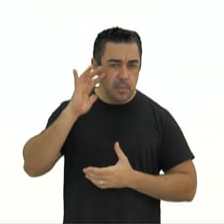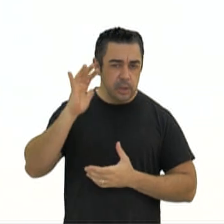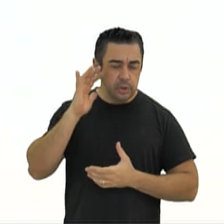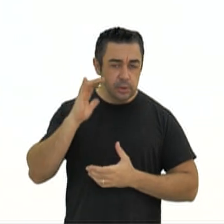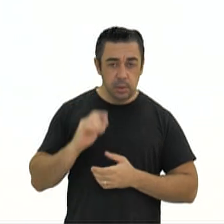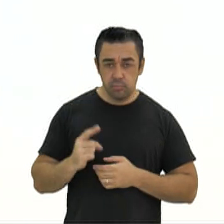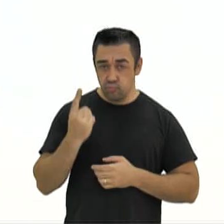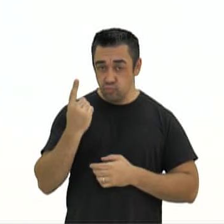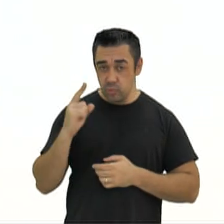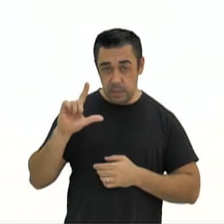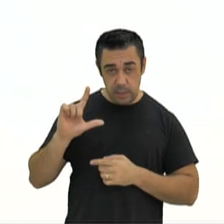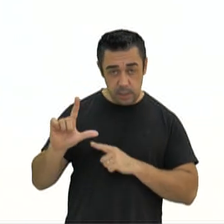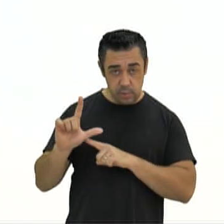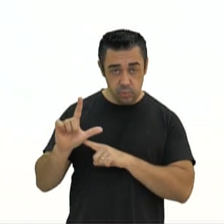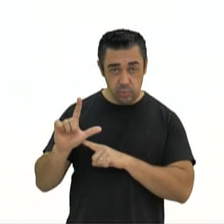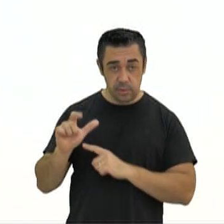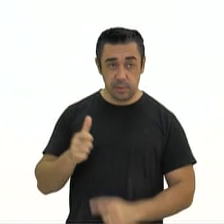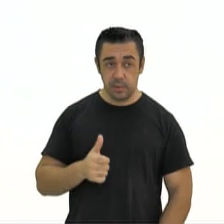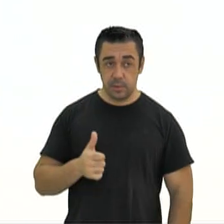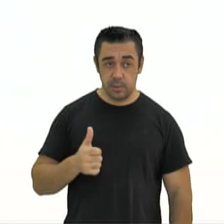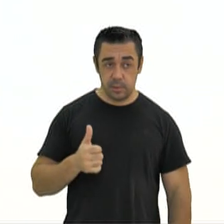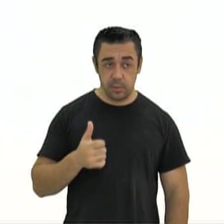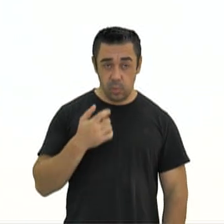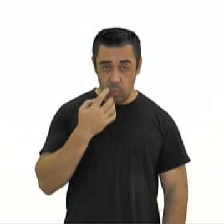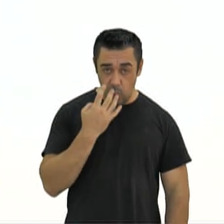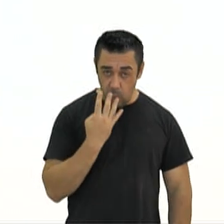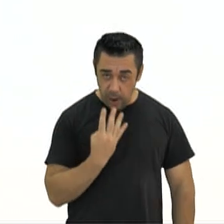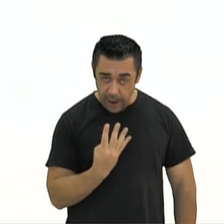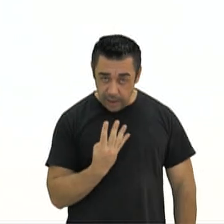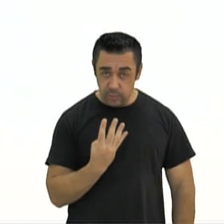litro de combustível seja R$10,